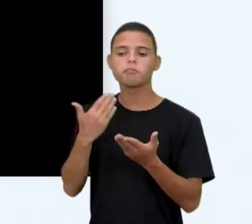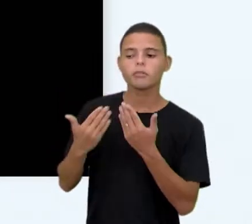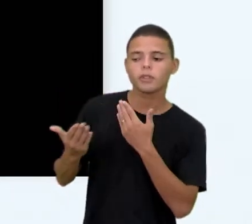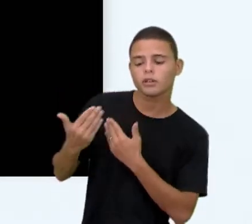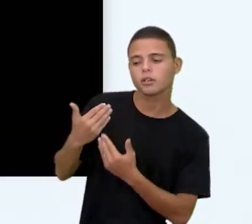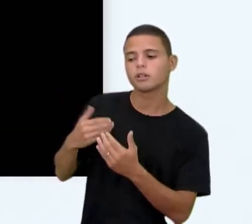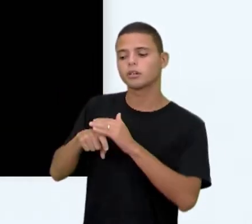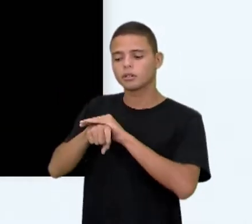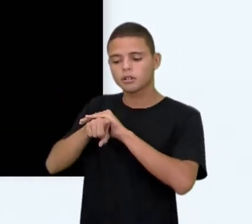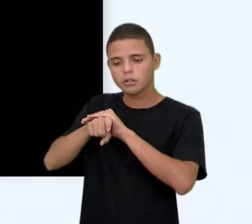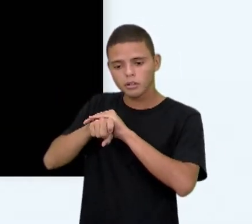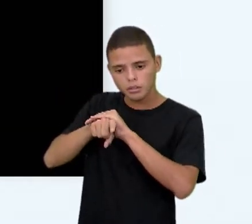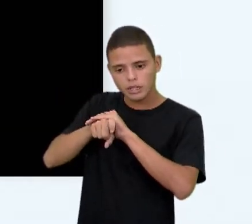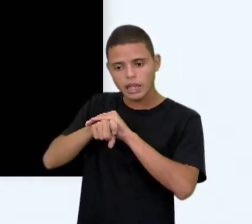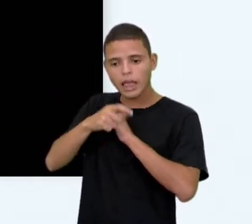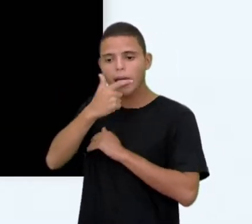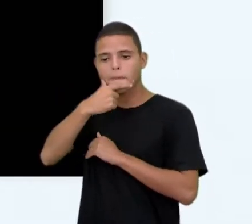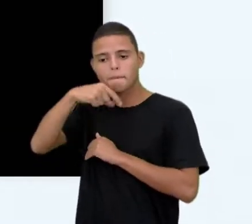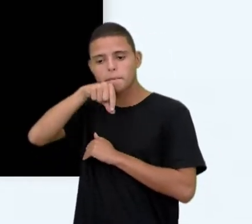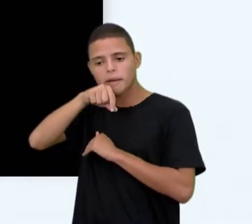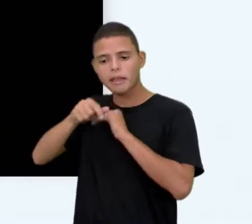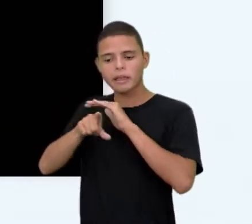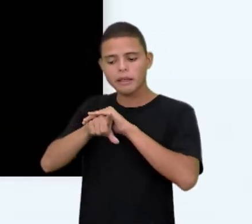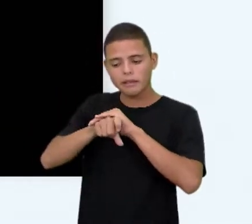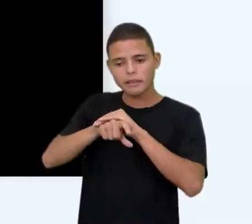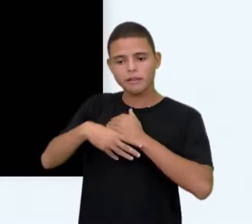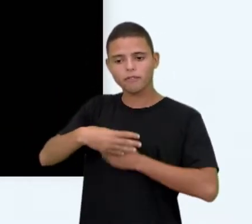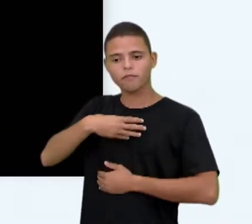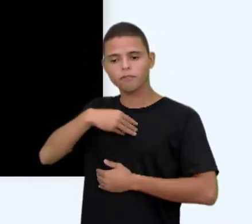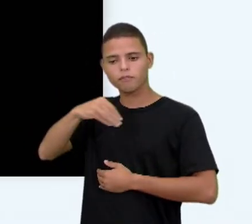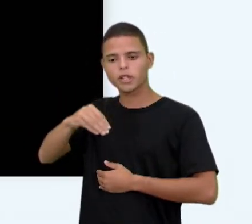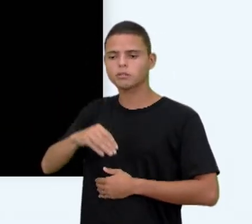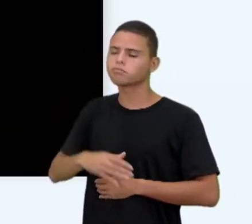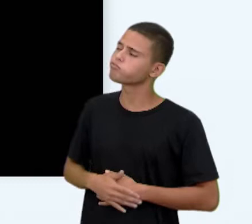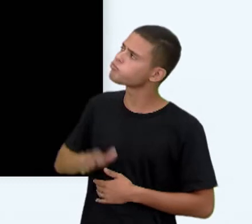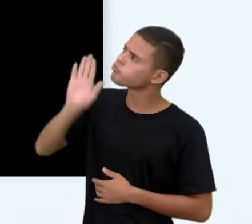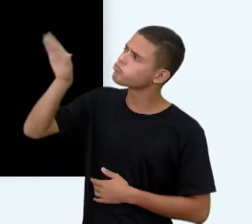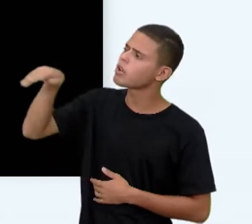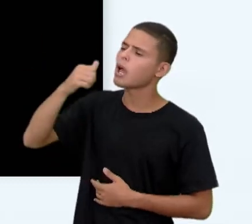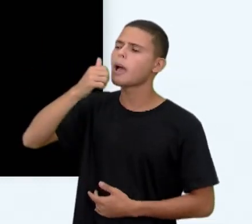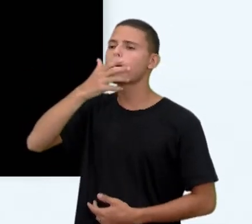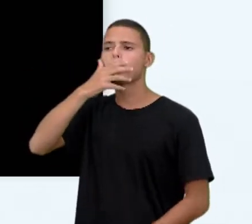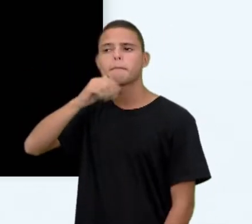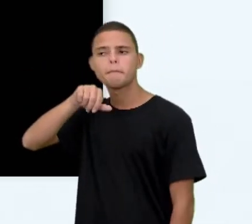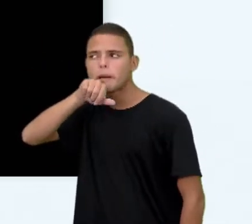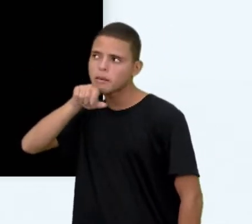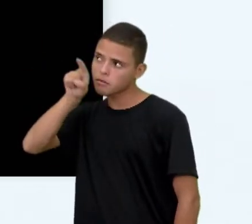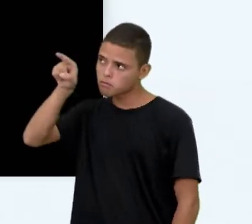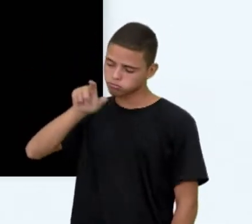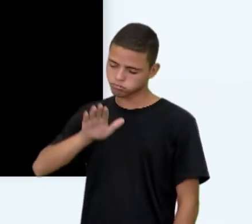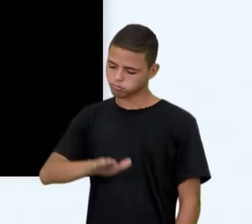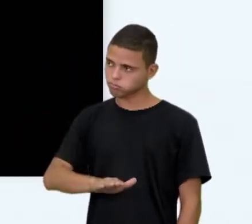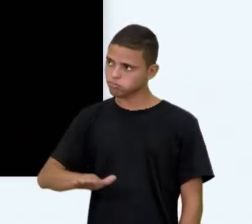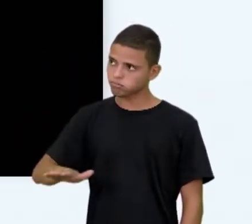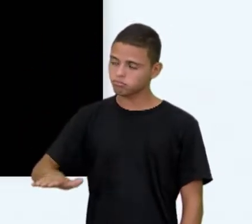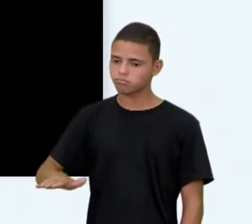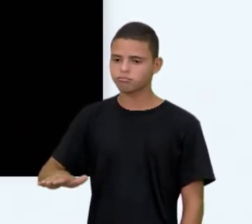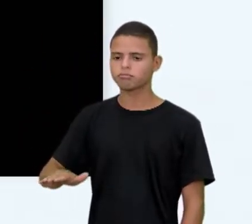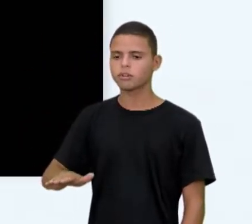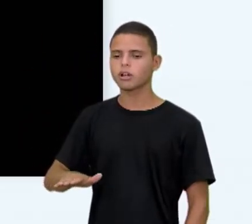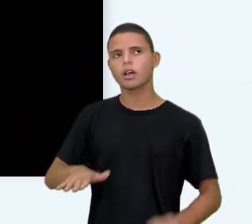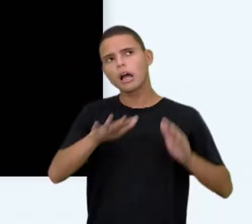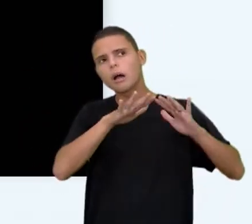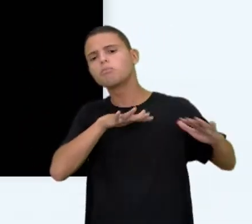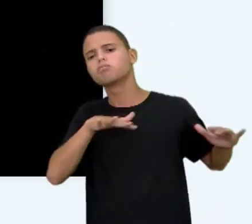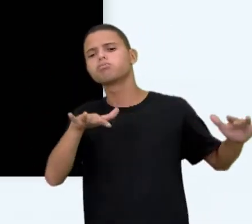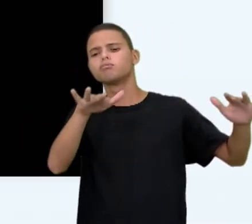mãe tartaruga e seu filhote, em que ele diz: "Mamãe, quando você era pequena, o ambiente era inteiro